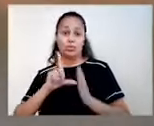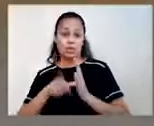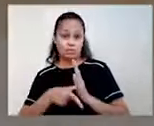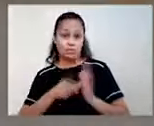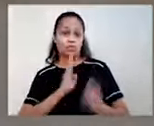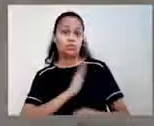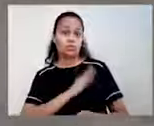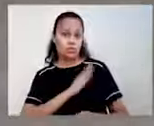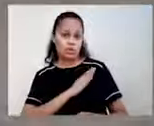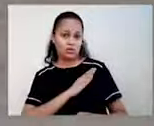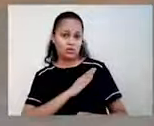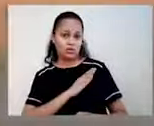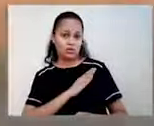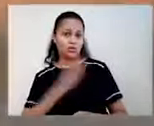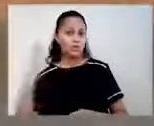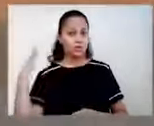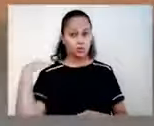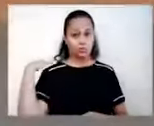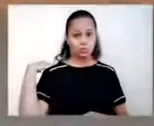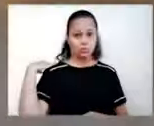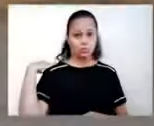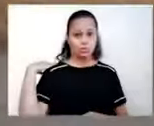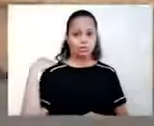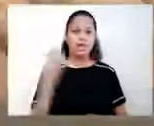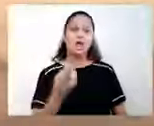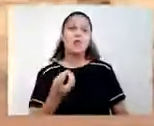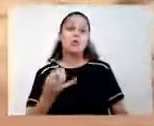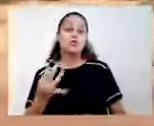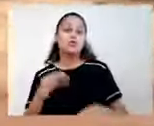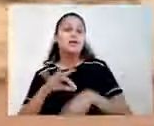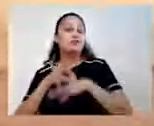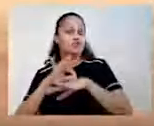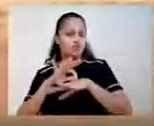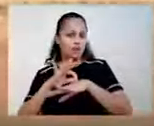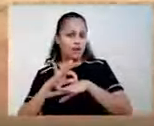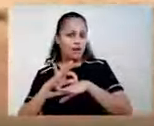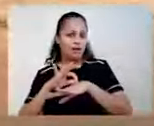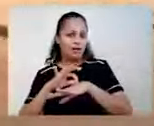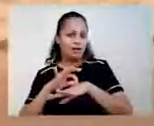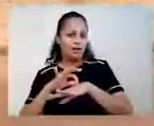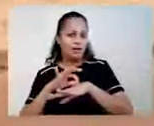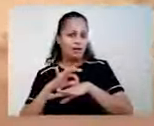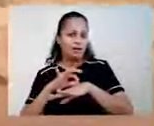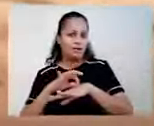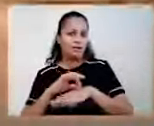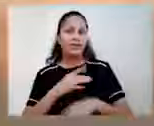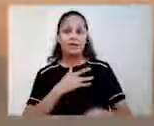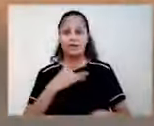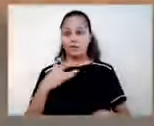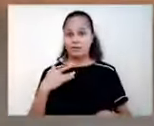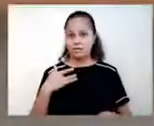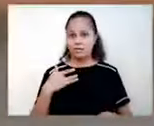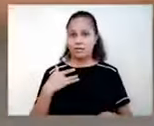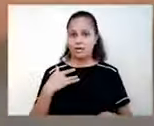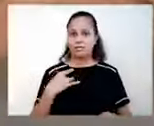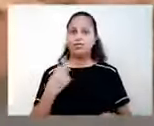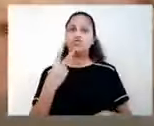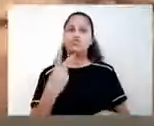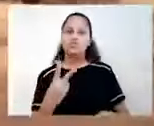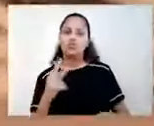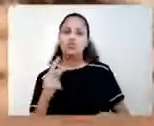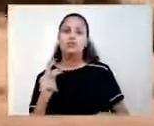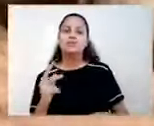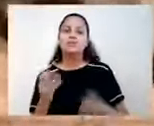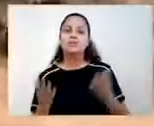o coração e os pulmões. A quantidade de carne ideal para manter um animal saudável é de 2 kg de carne